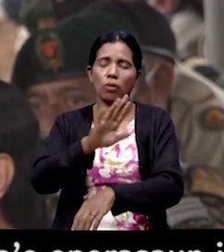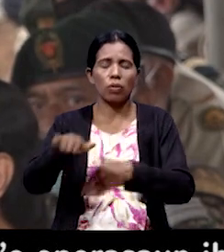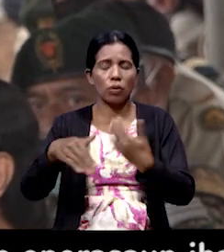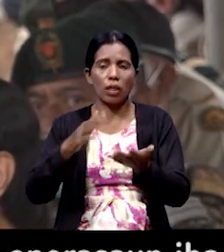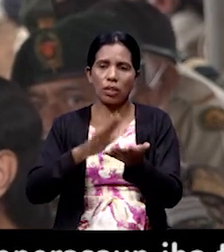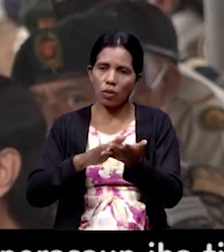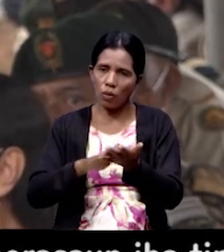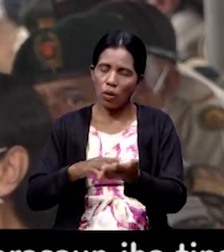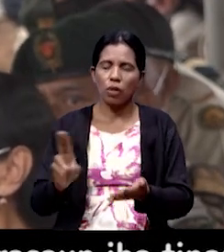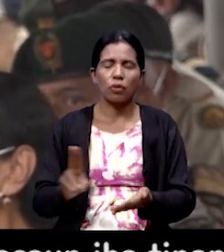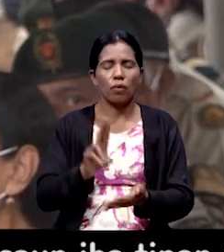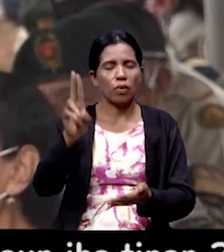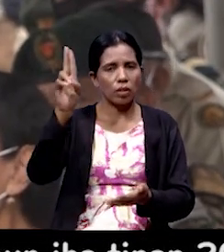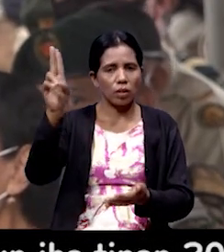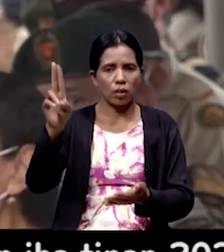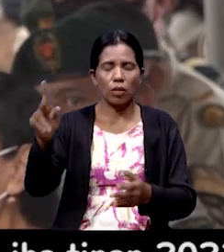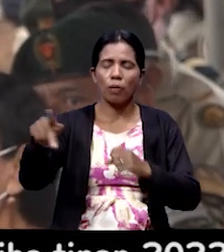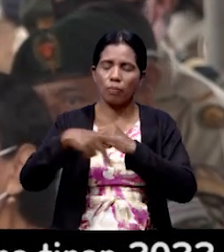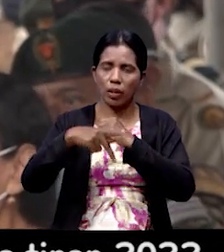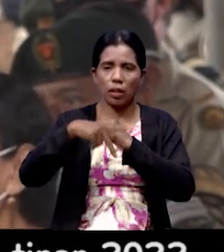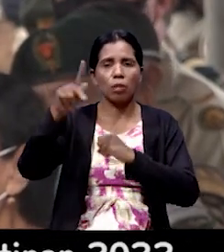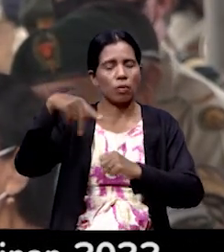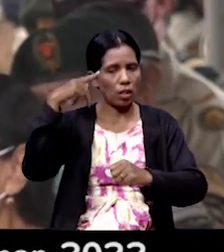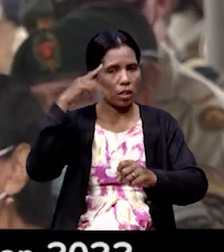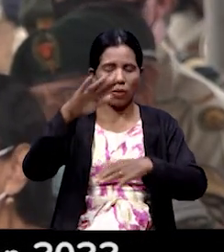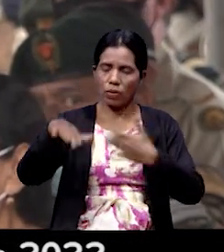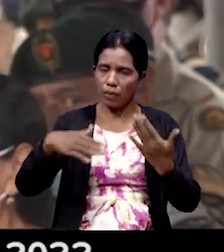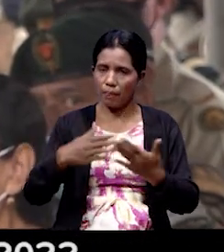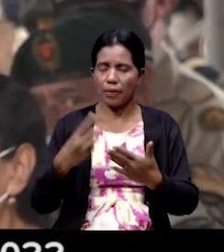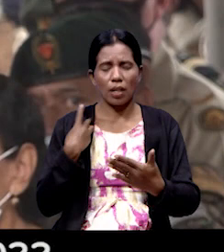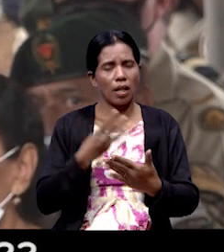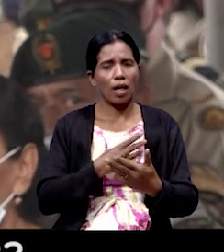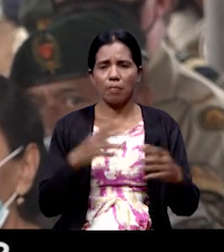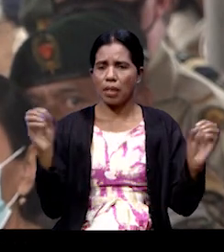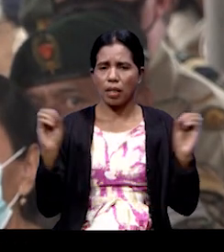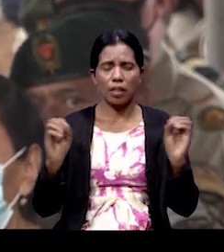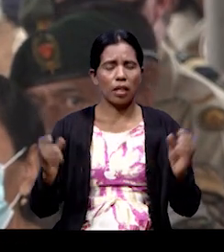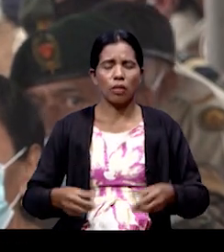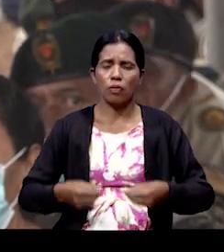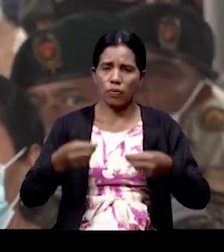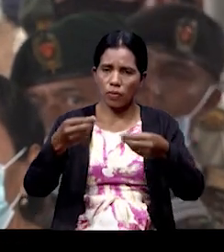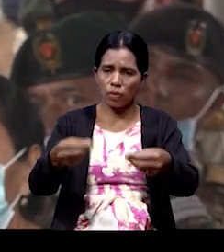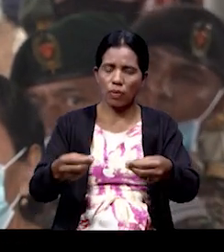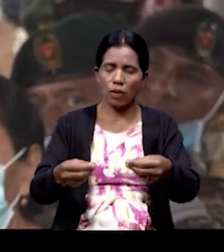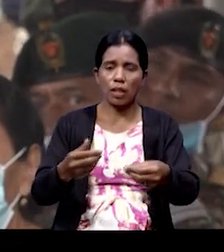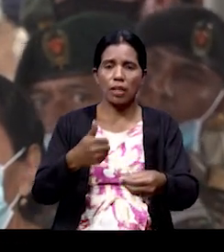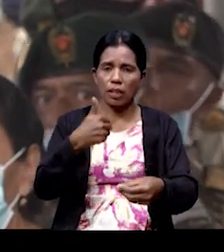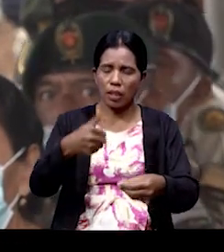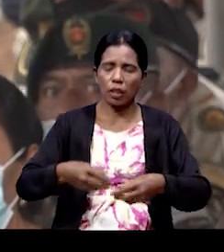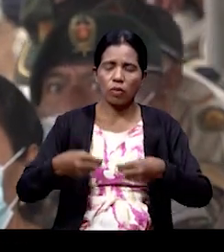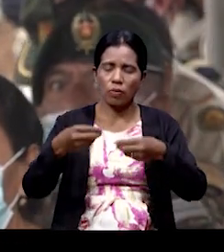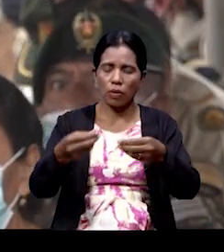universidades, organização massa no partido político Sira, Amila Ia Boadmura Kira Atu Retribui, apenas a minha